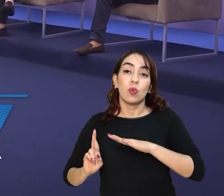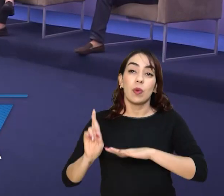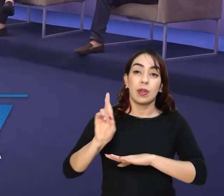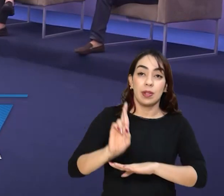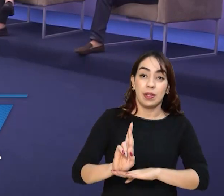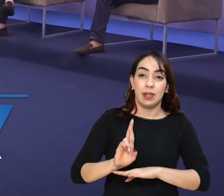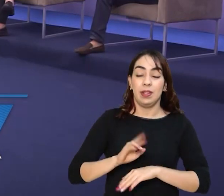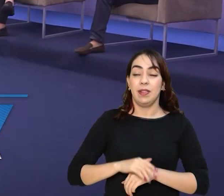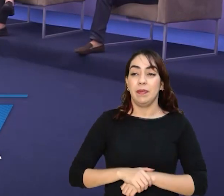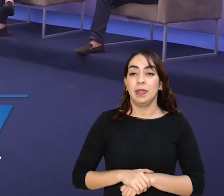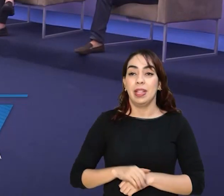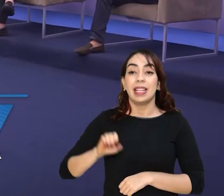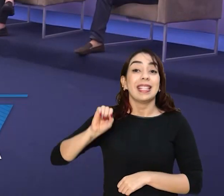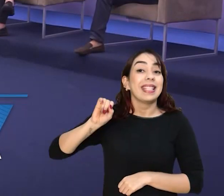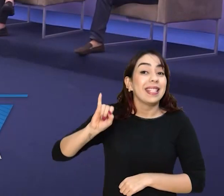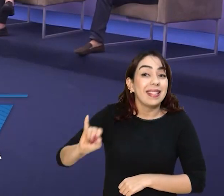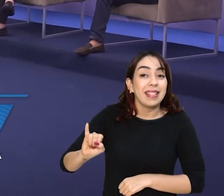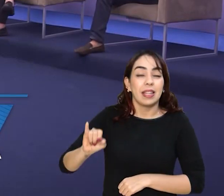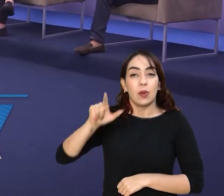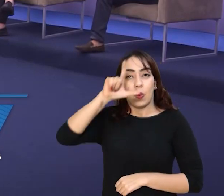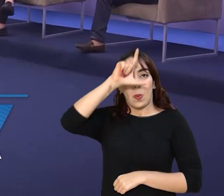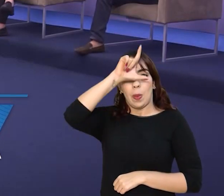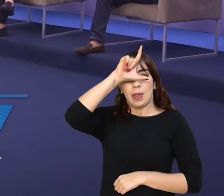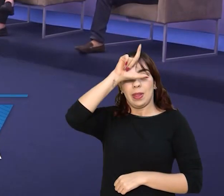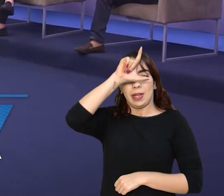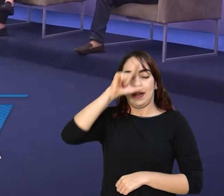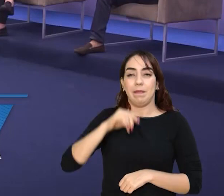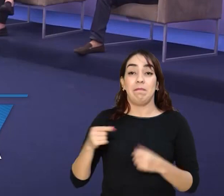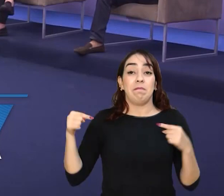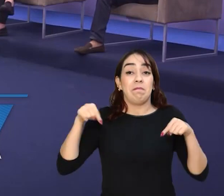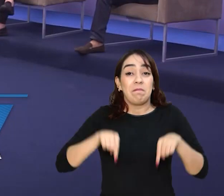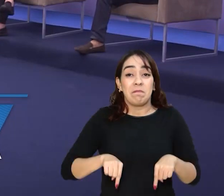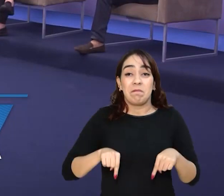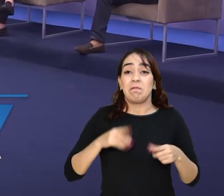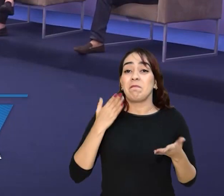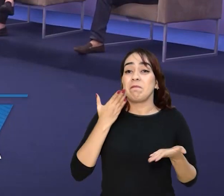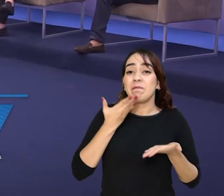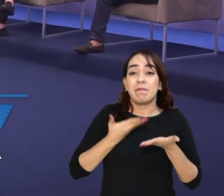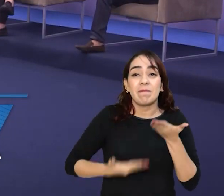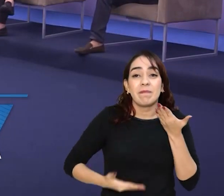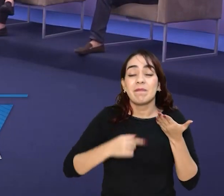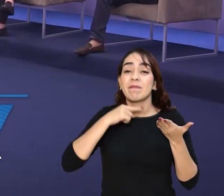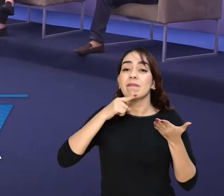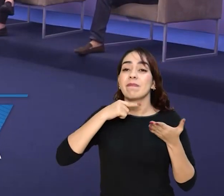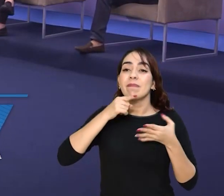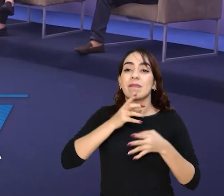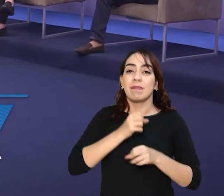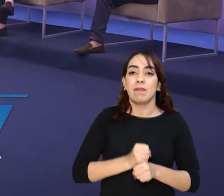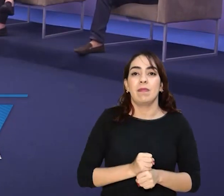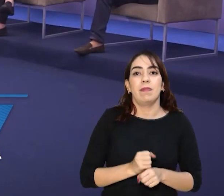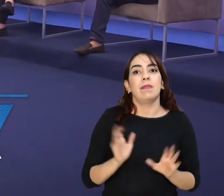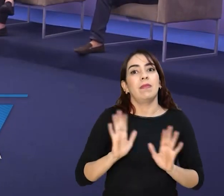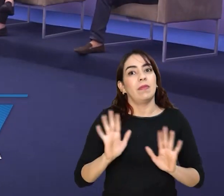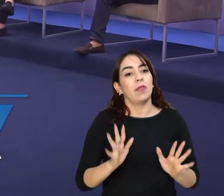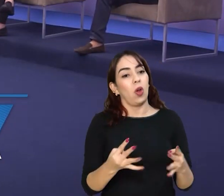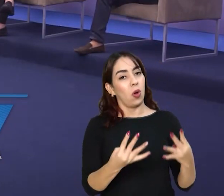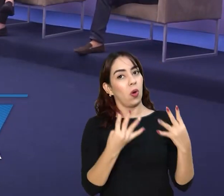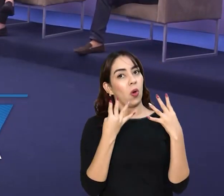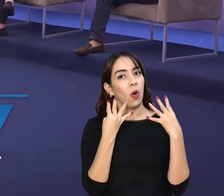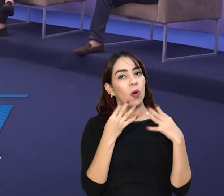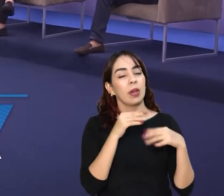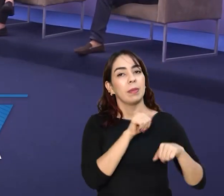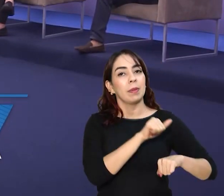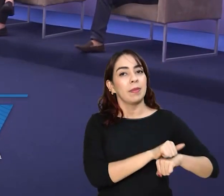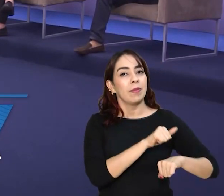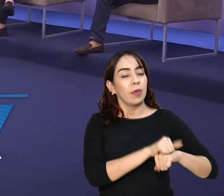não tem... Perdeu de seis aqui. Se o titular perdeu de seis aqui e não tem um ponto conquistado, Fortaleza, pegar